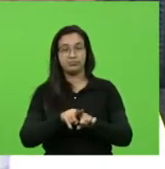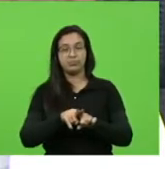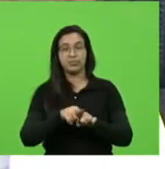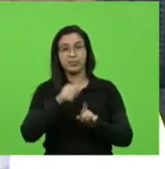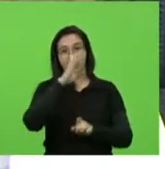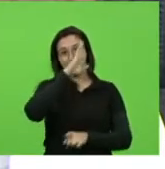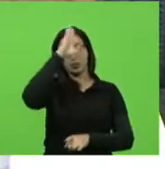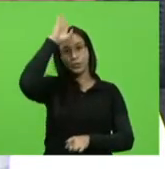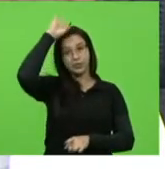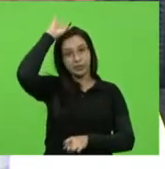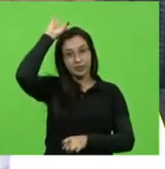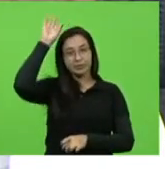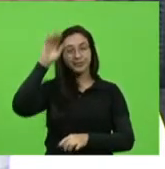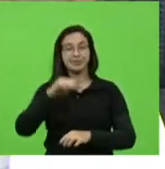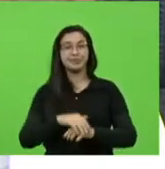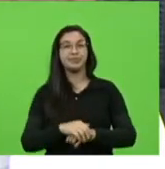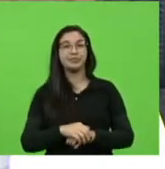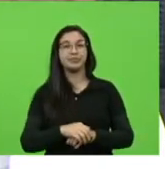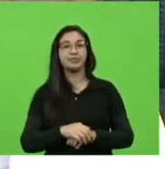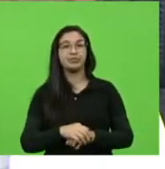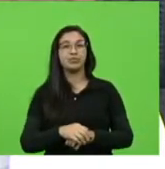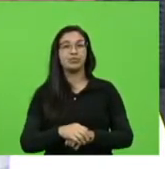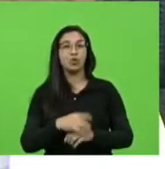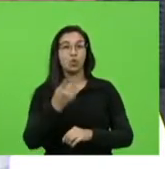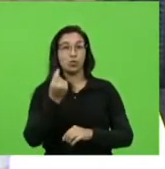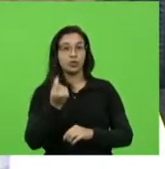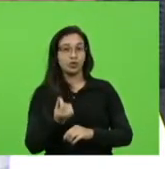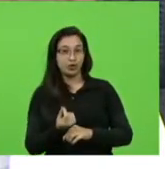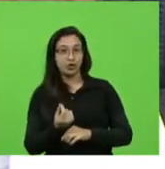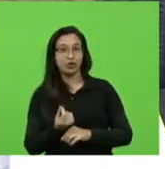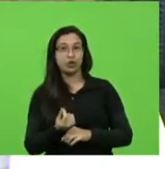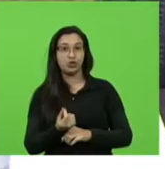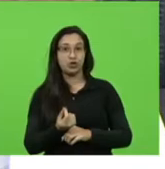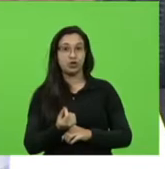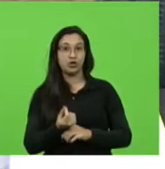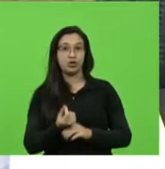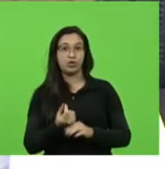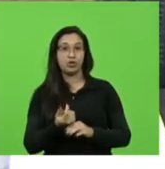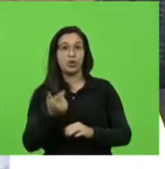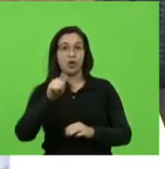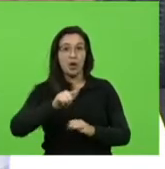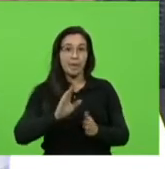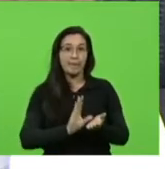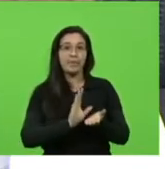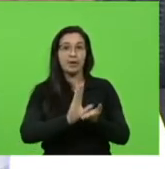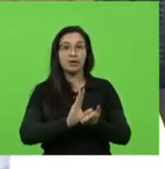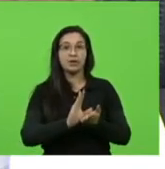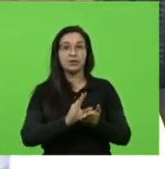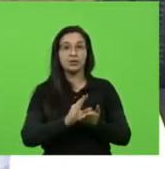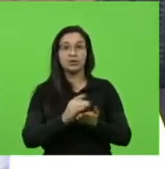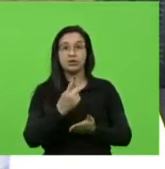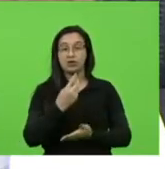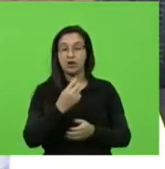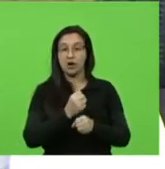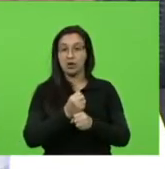razão na questão da reposição salarial. Nós estamos desde 2014 sem reposição.